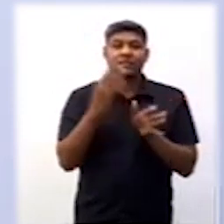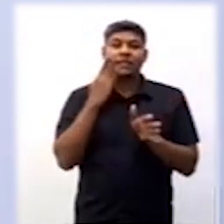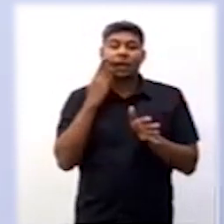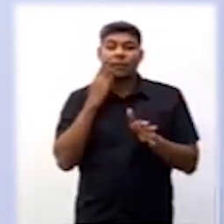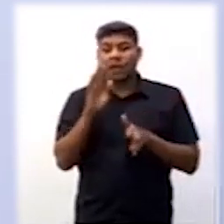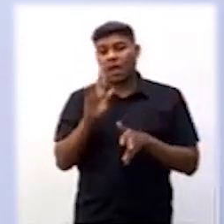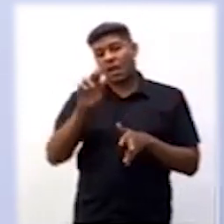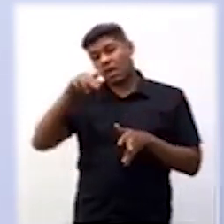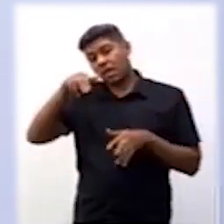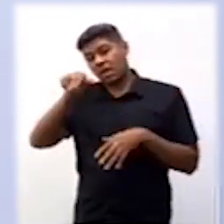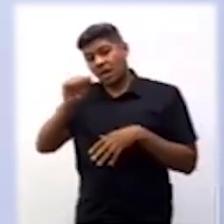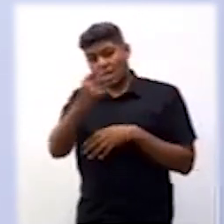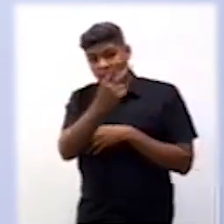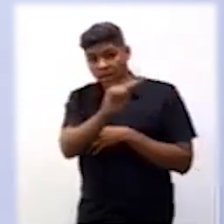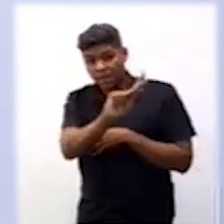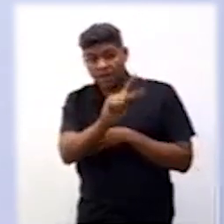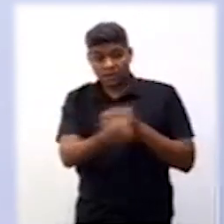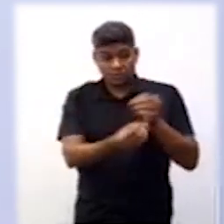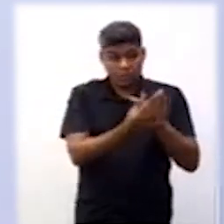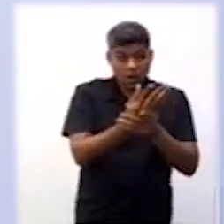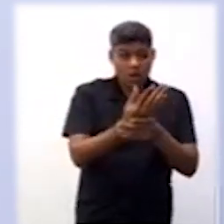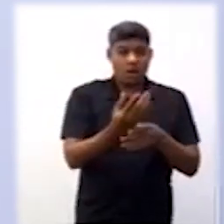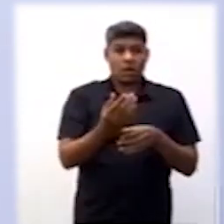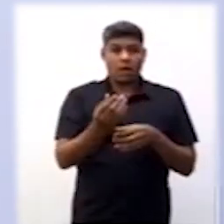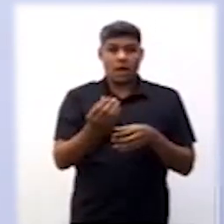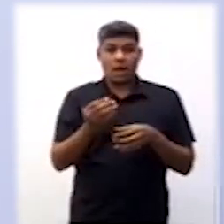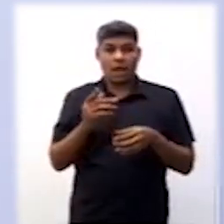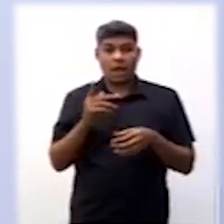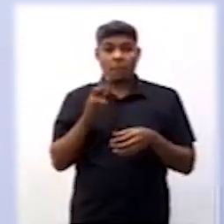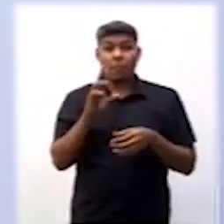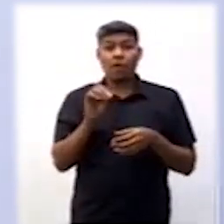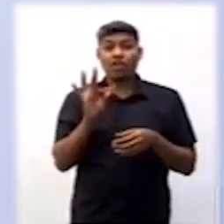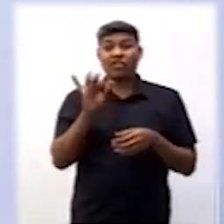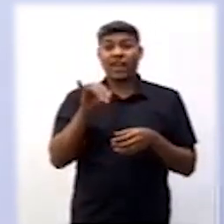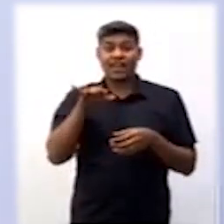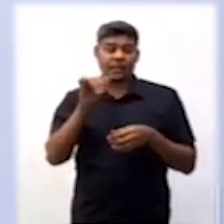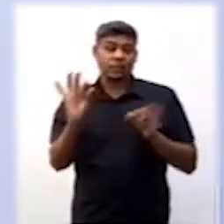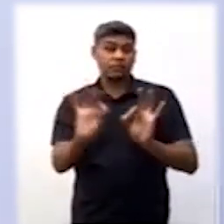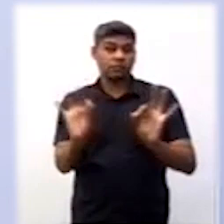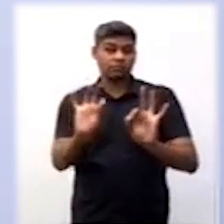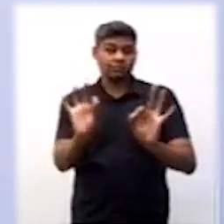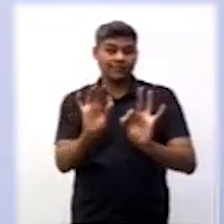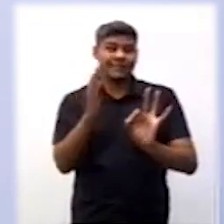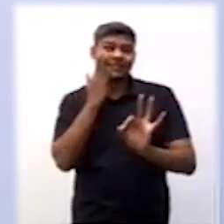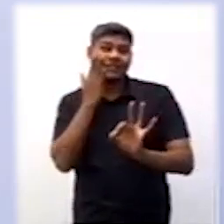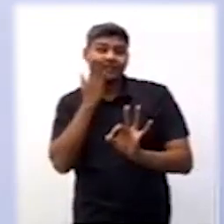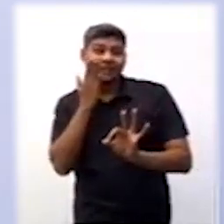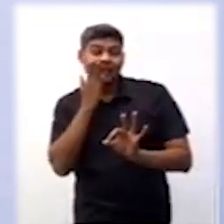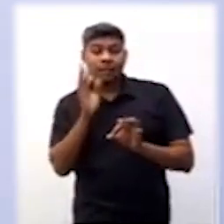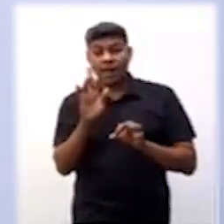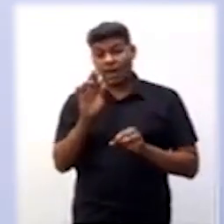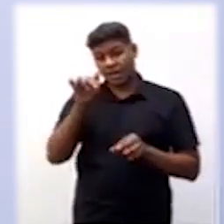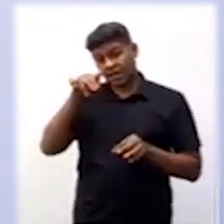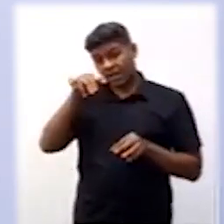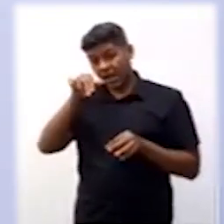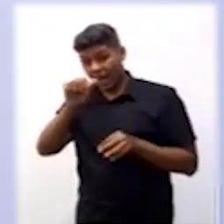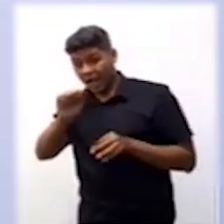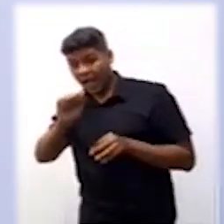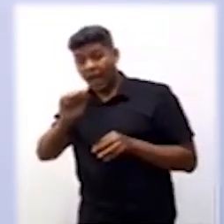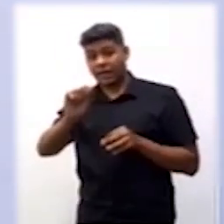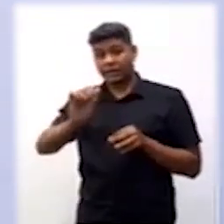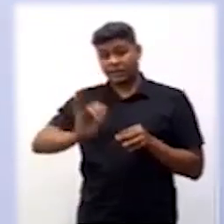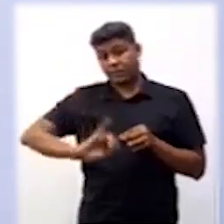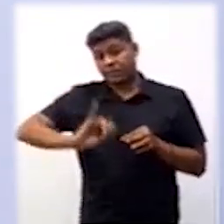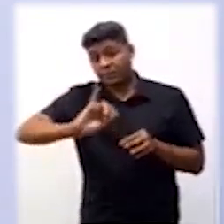RNA dele, mas ele não consegue produzir proteína diretamente. Ele tem que produzir um RNA mensageiro e esse RNA mensageiro que vai